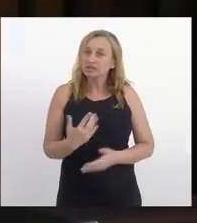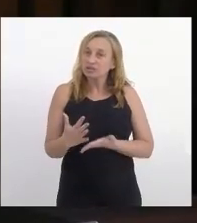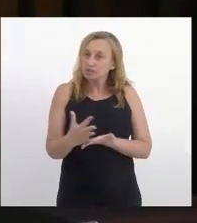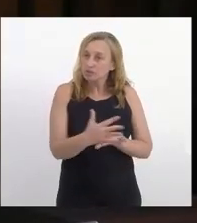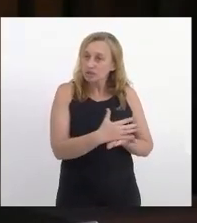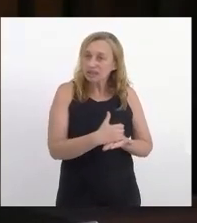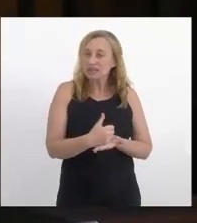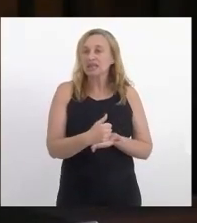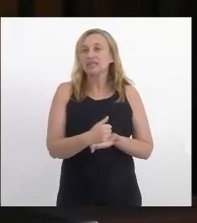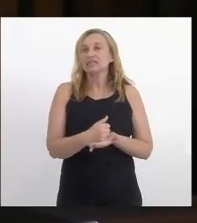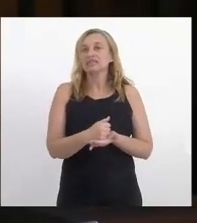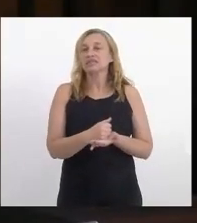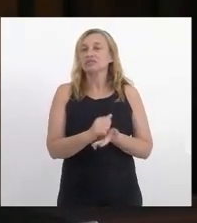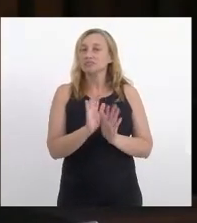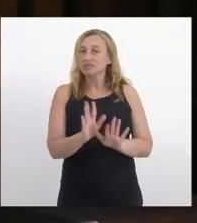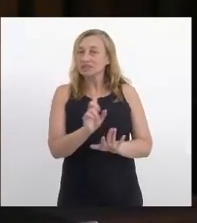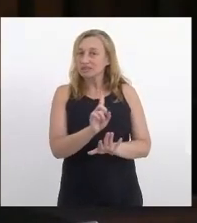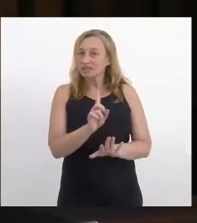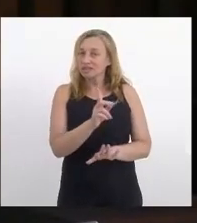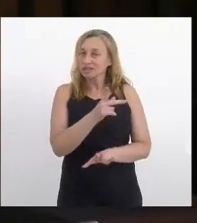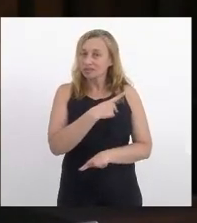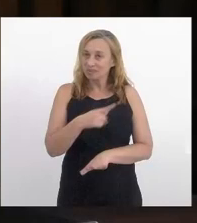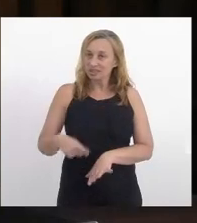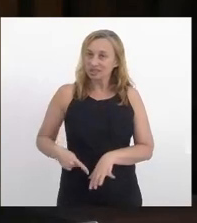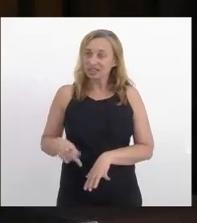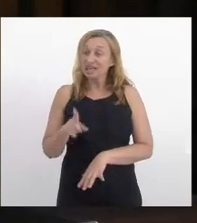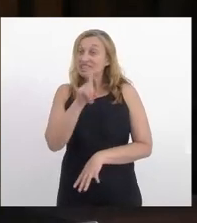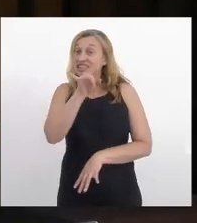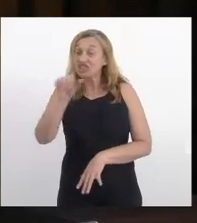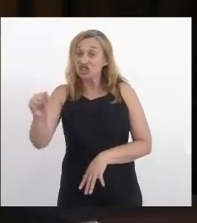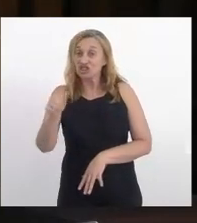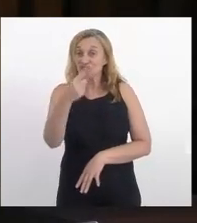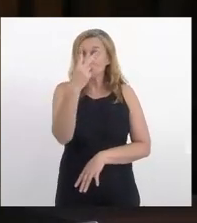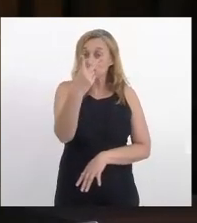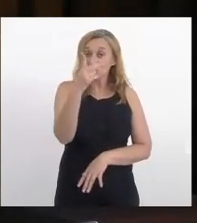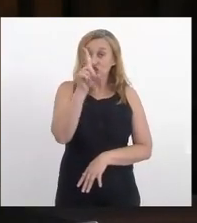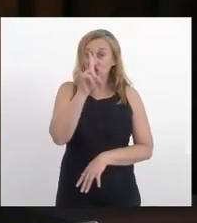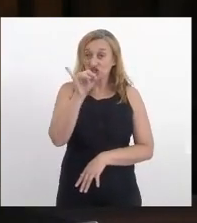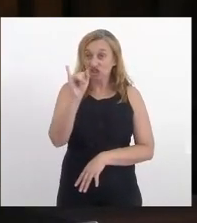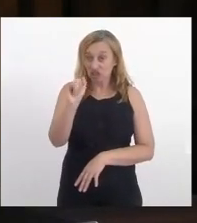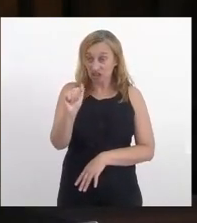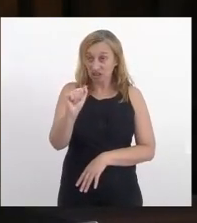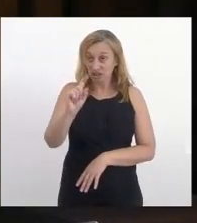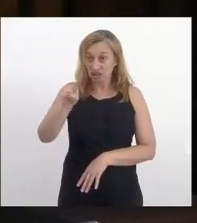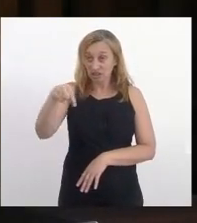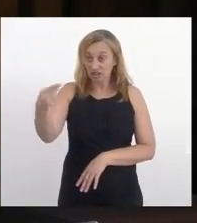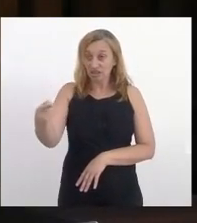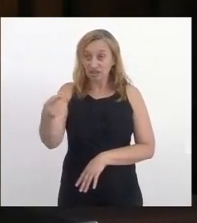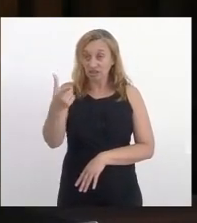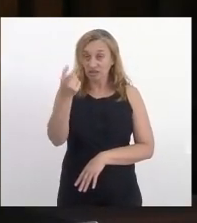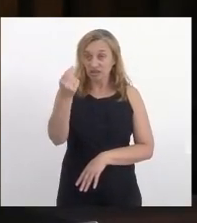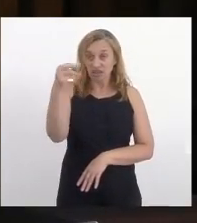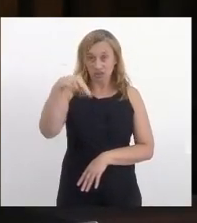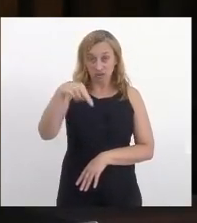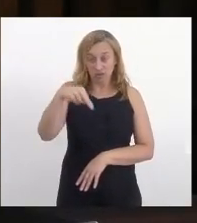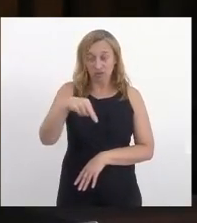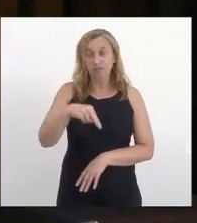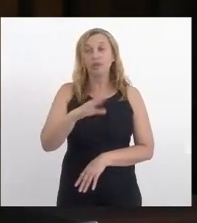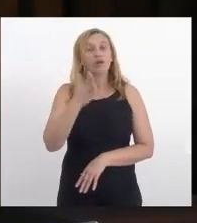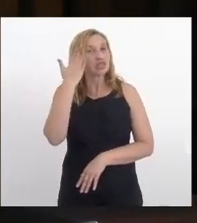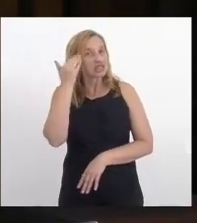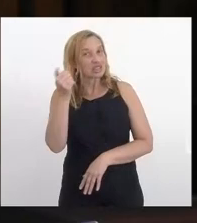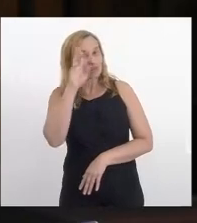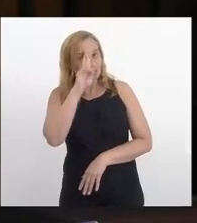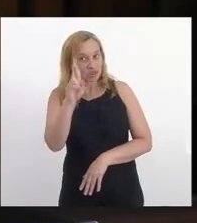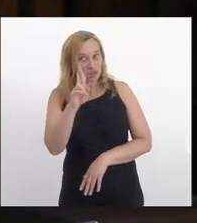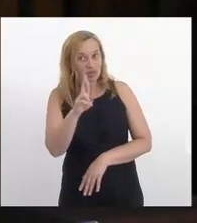coincidentemente, não, senhor presidente, essa data de dois dias após o dia 20 de novembro. Como eu sei que o senhor não